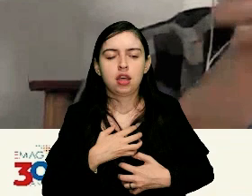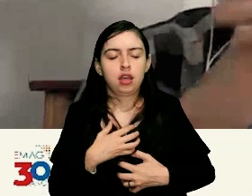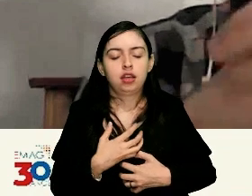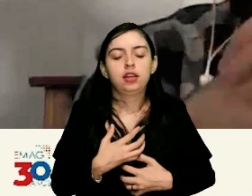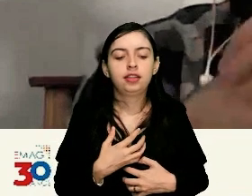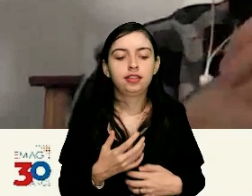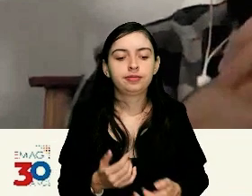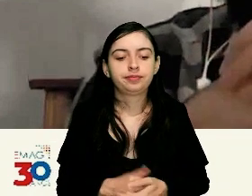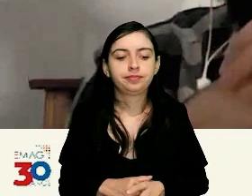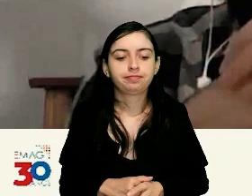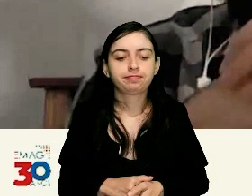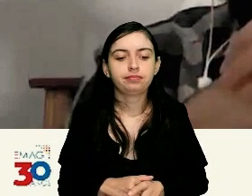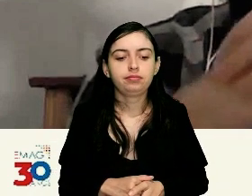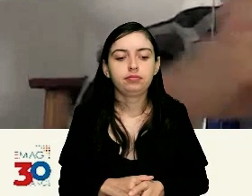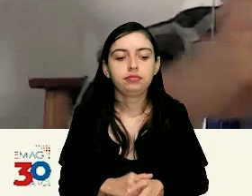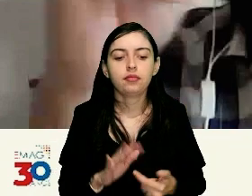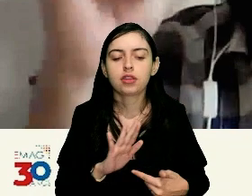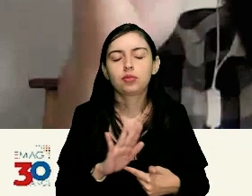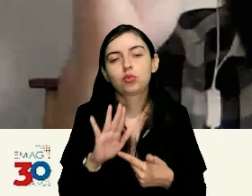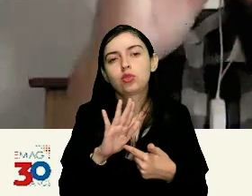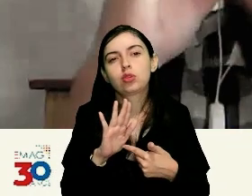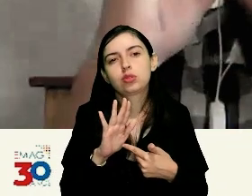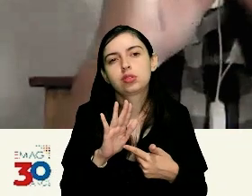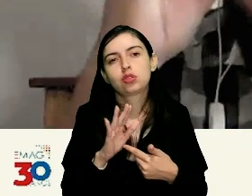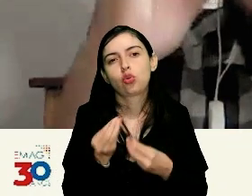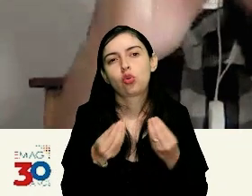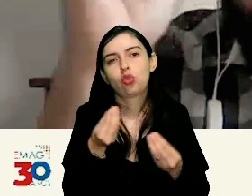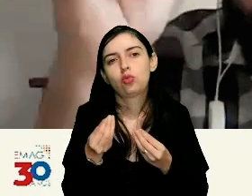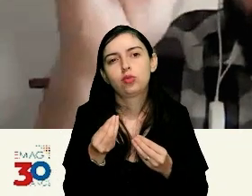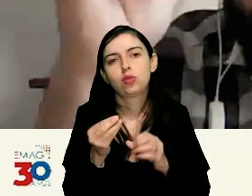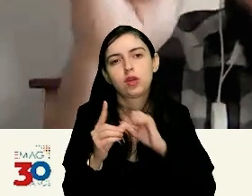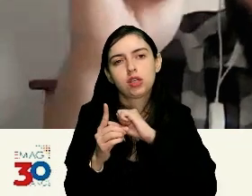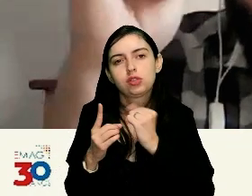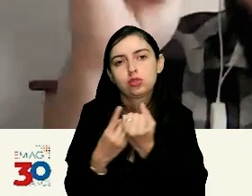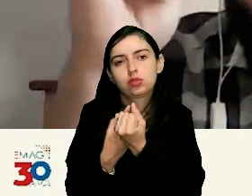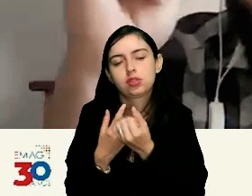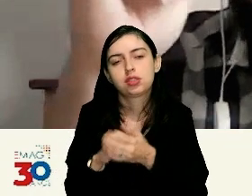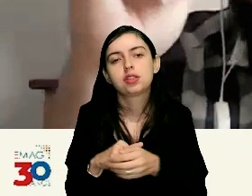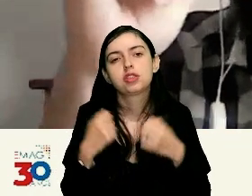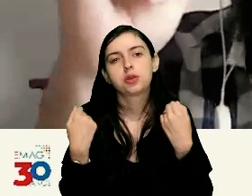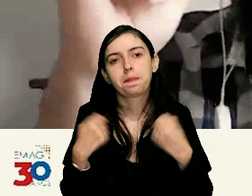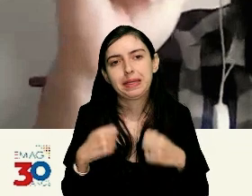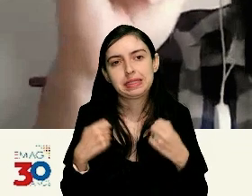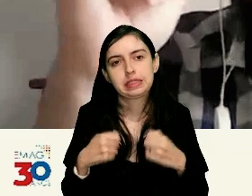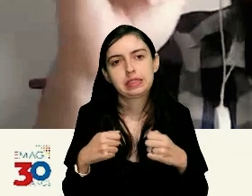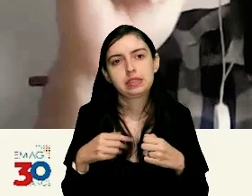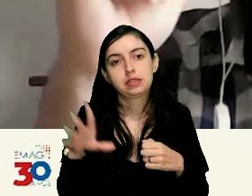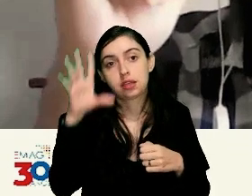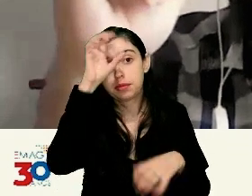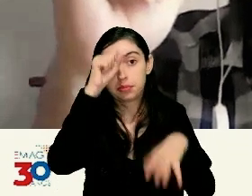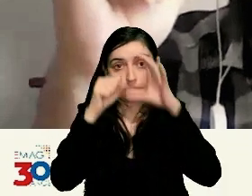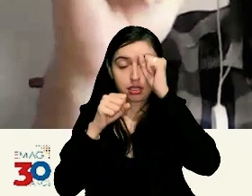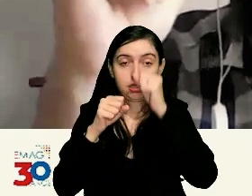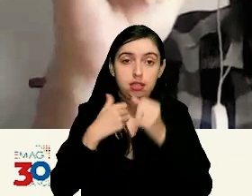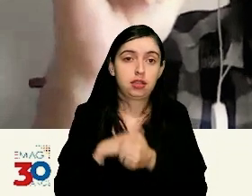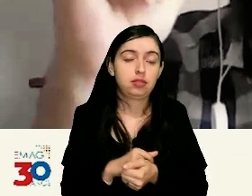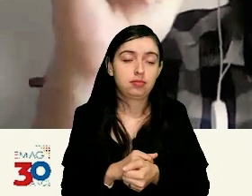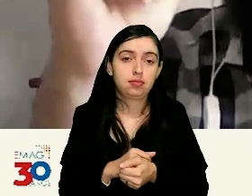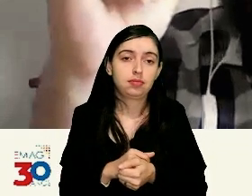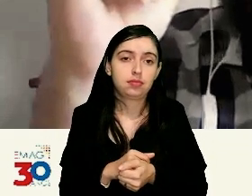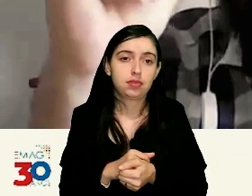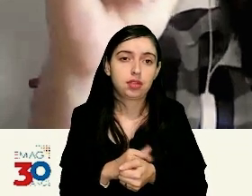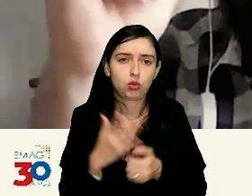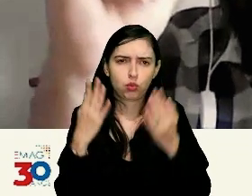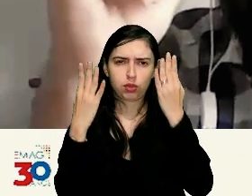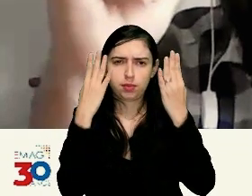Isso mostra muito como a nossa sociedade, a gente precisa aprender. Eu tenho uma psicanalista que eu gosto muito, que chama